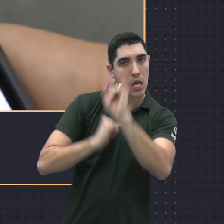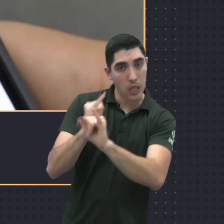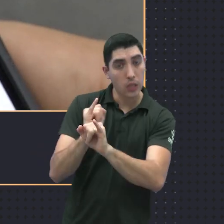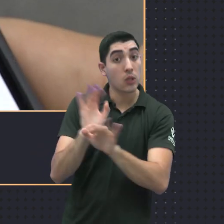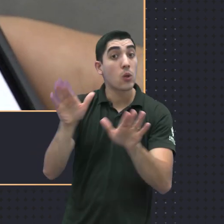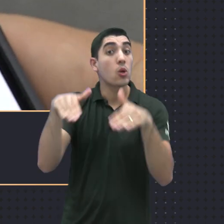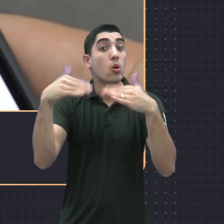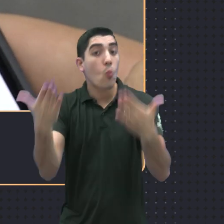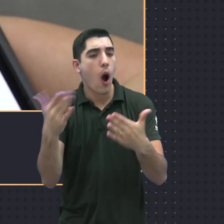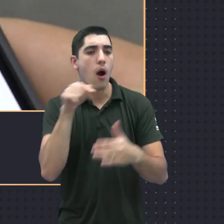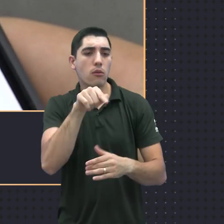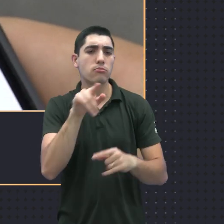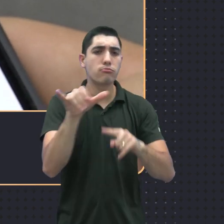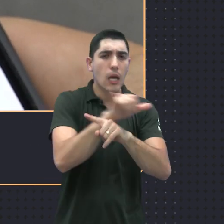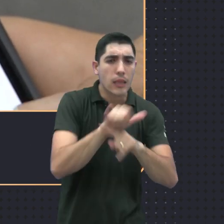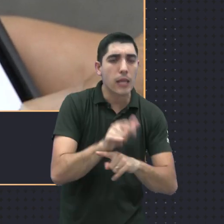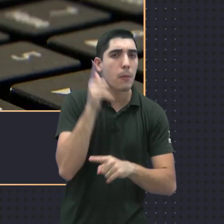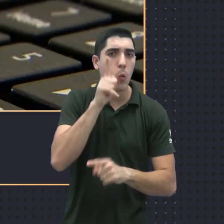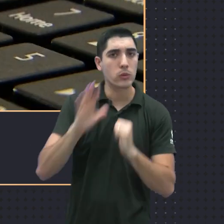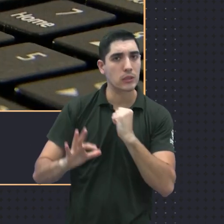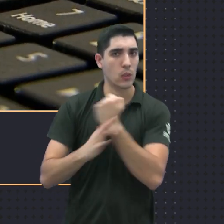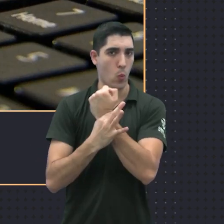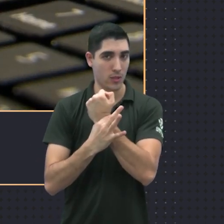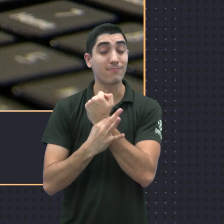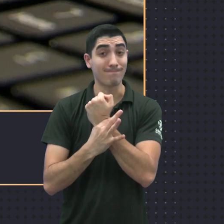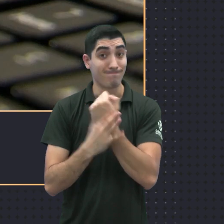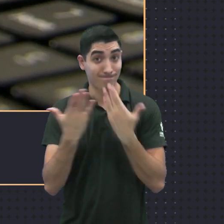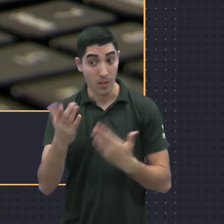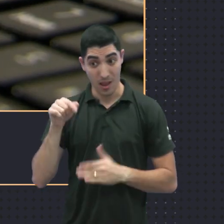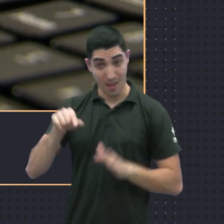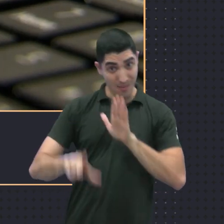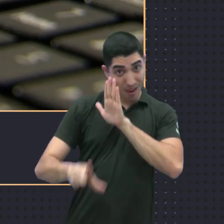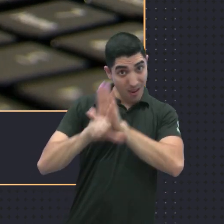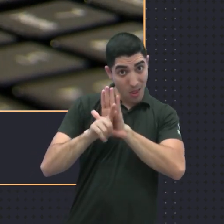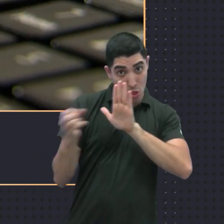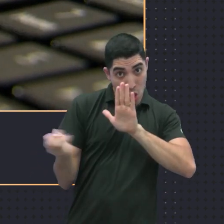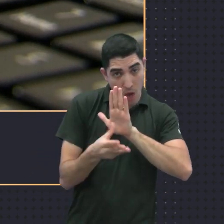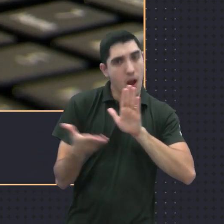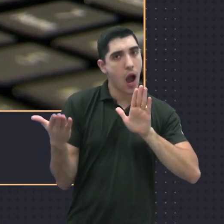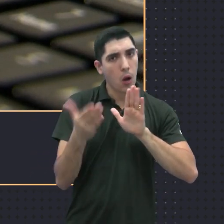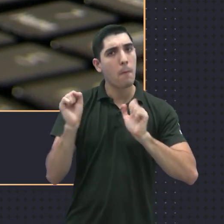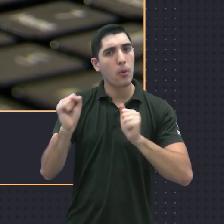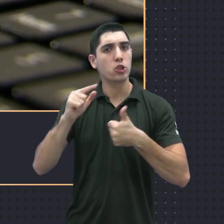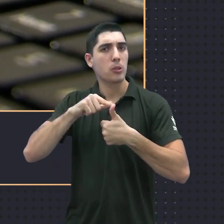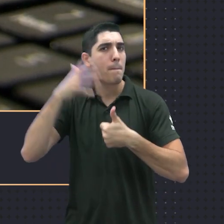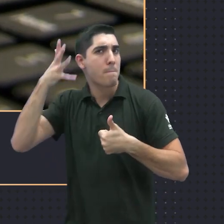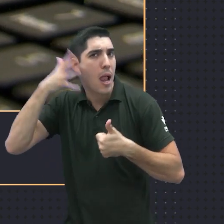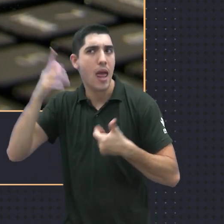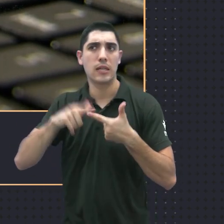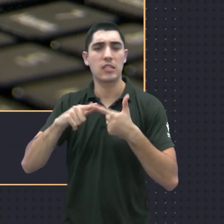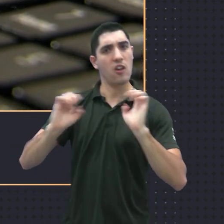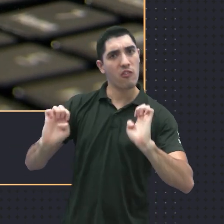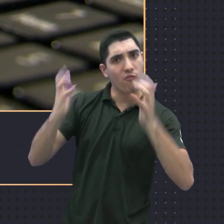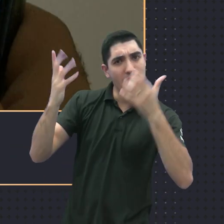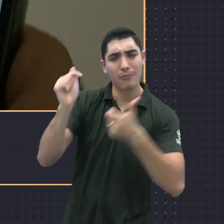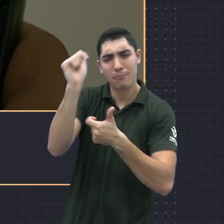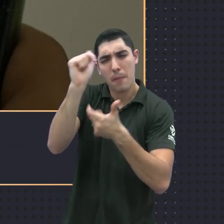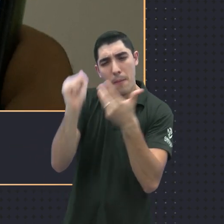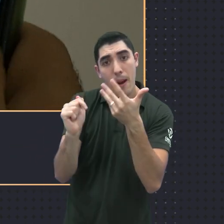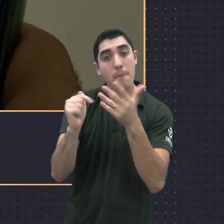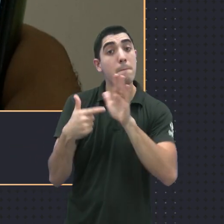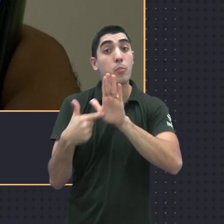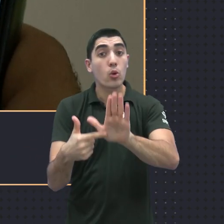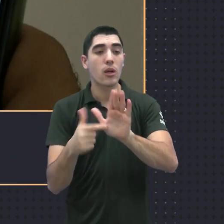quais as ferramentas de proteção desses dados. A partir da lei, o município poderá realizar palestras e eventos sobre o tema